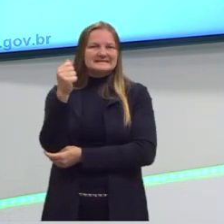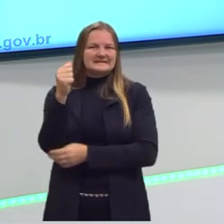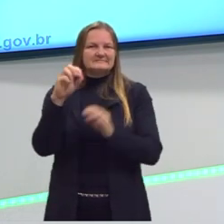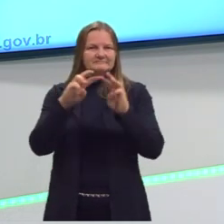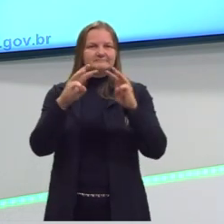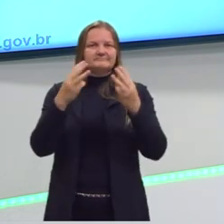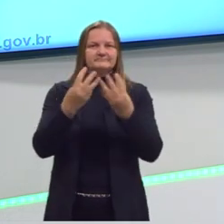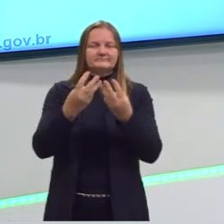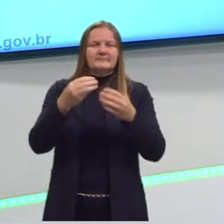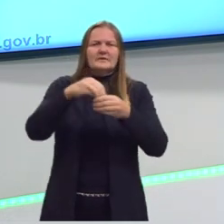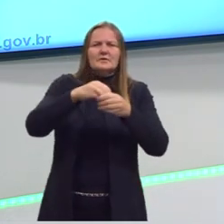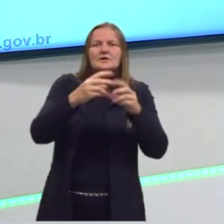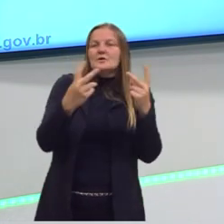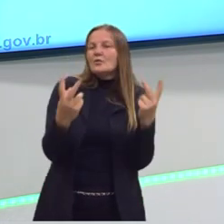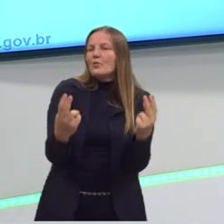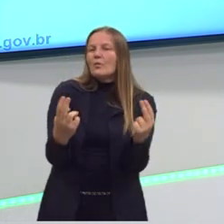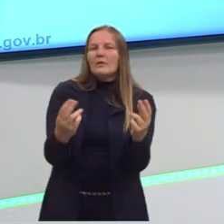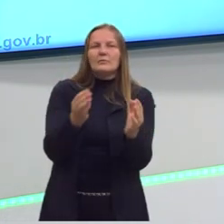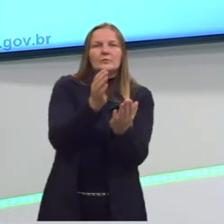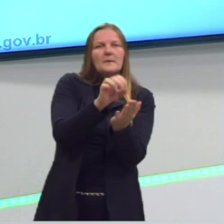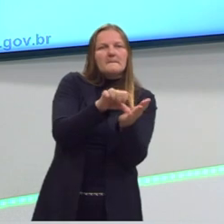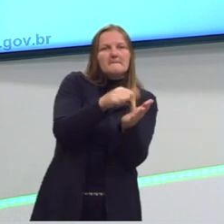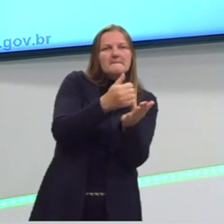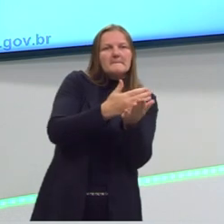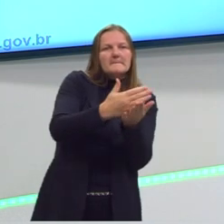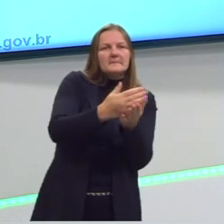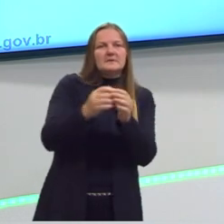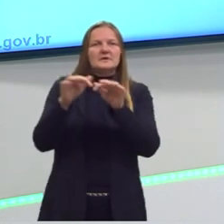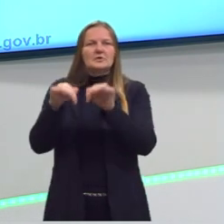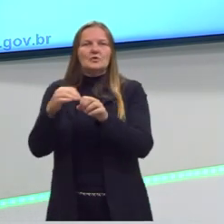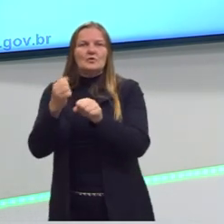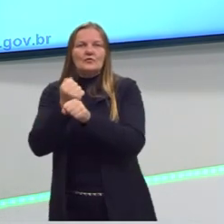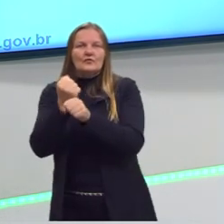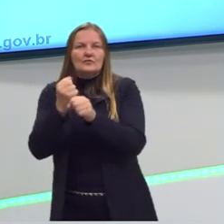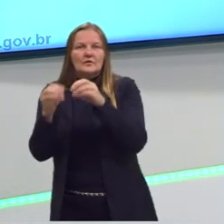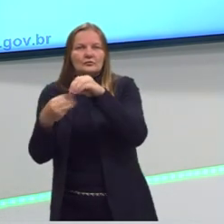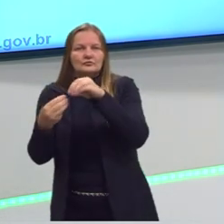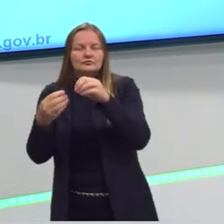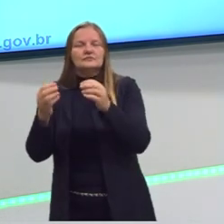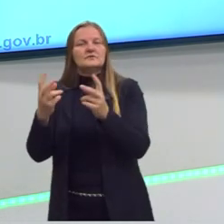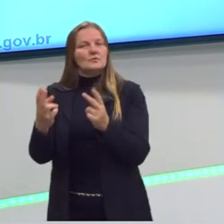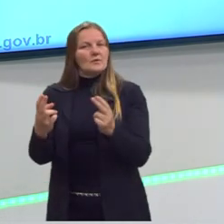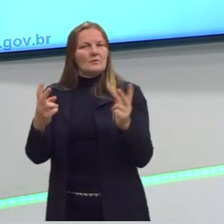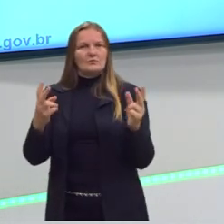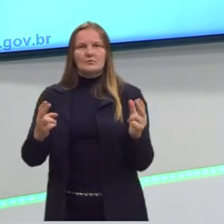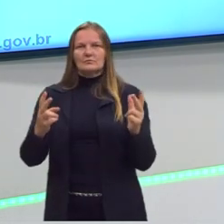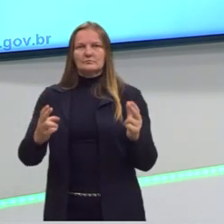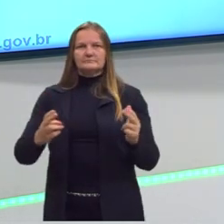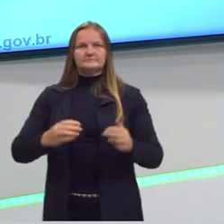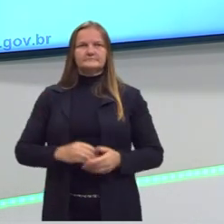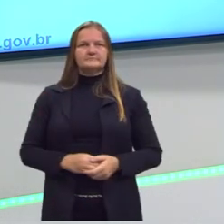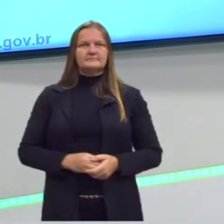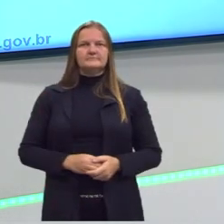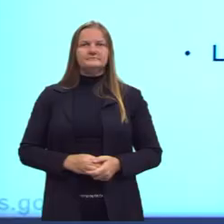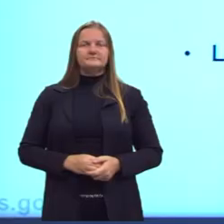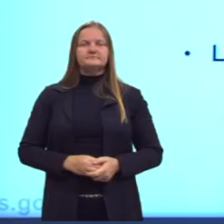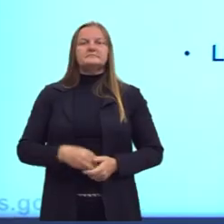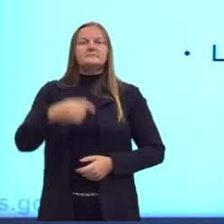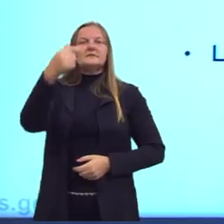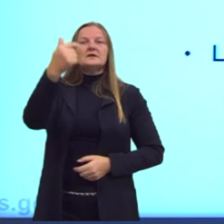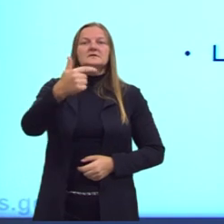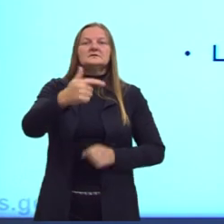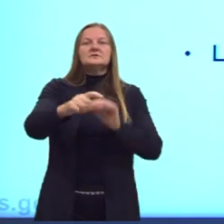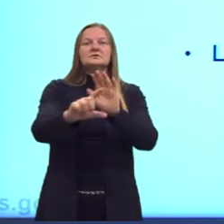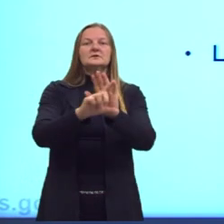todos os meus regentes e tem que ser igual a soma da massa de todos os meus produtos tá a segunda lei